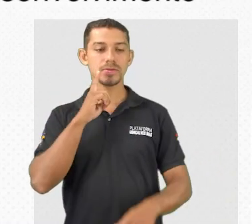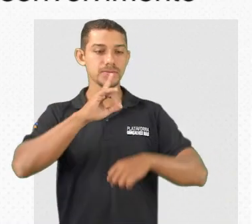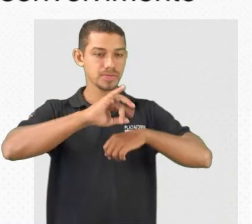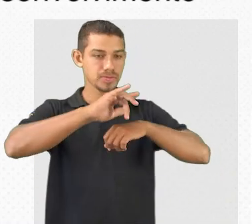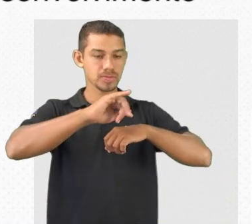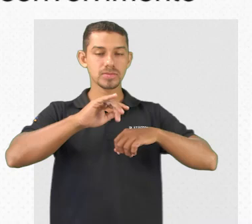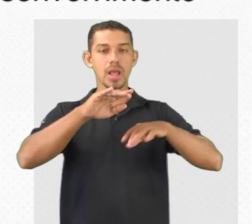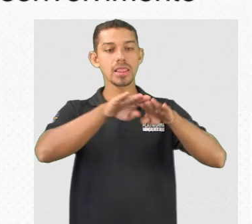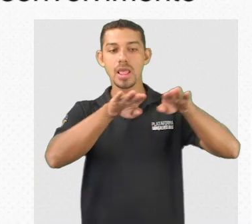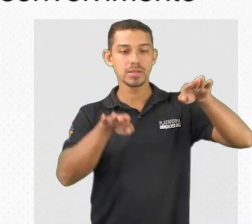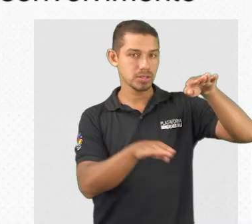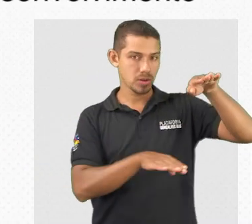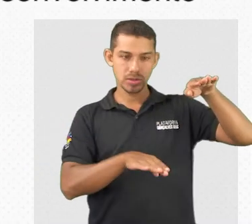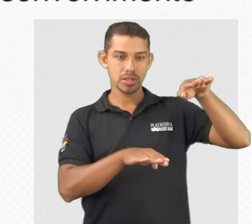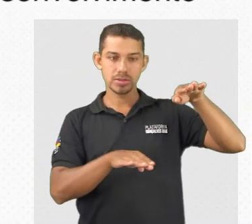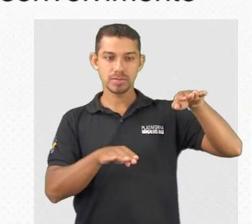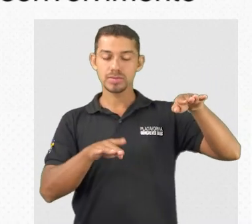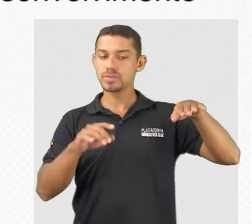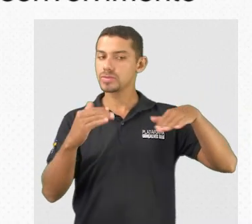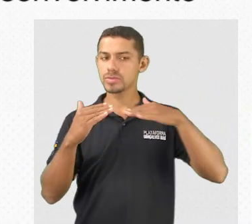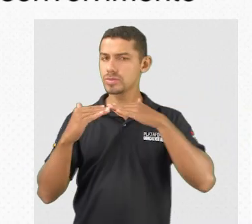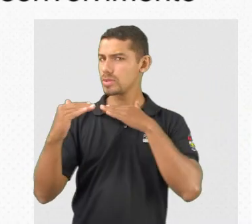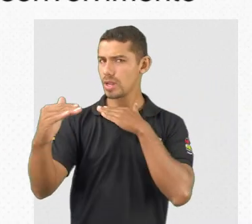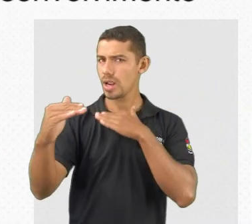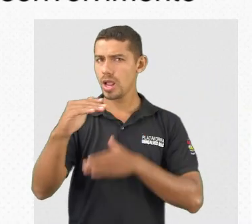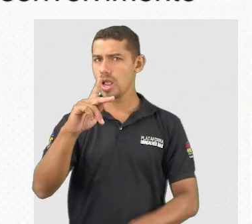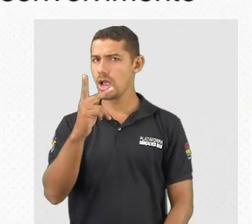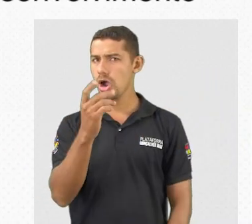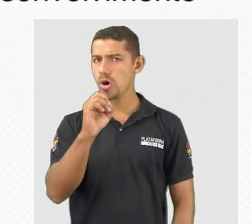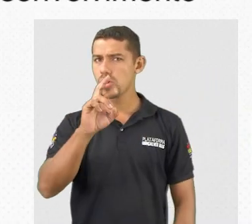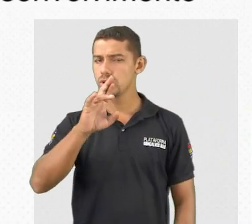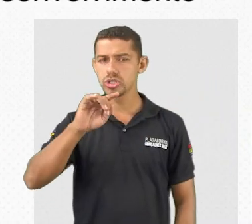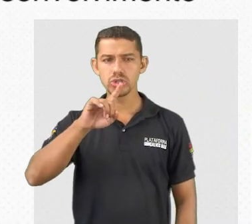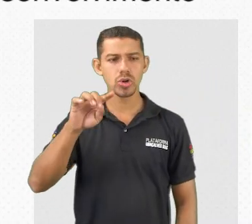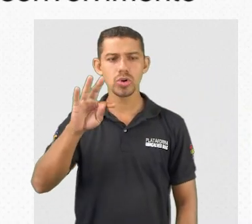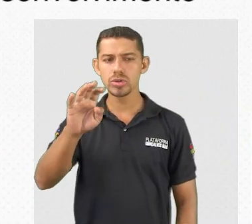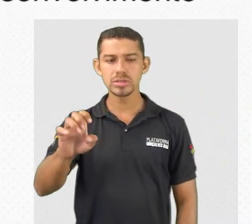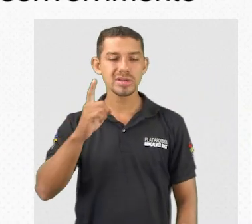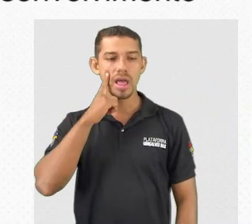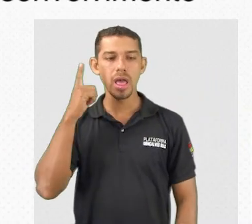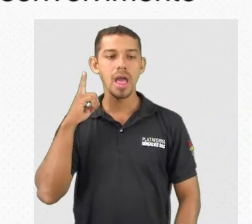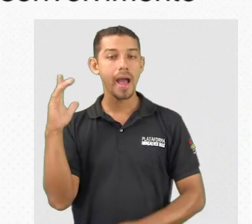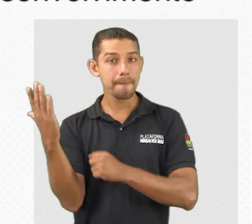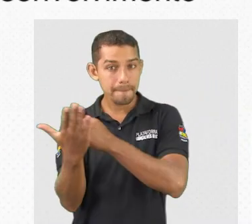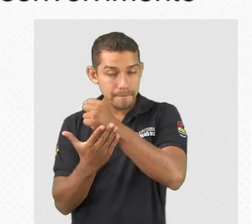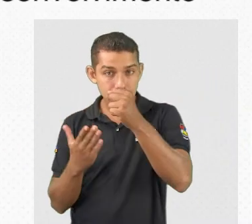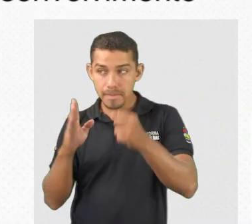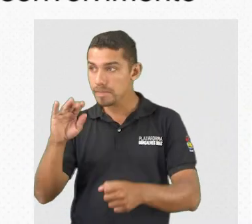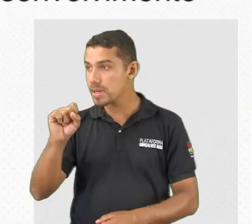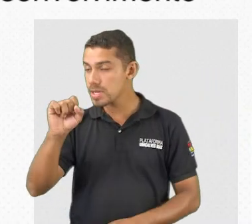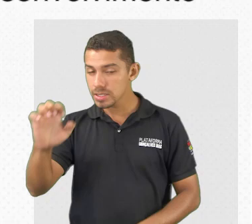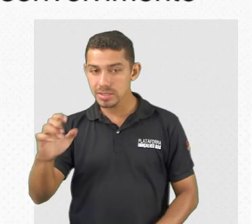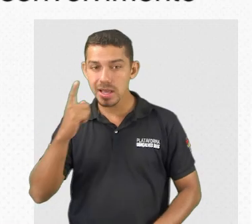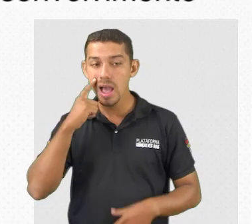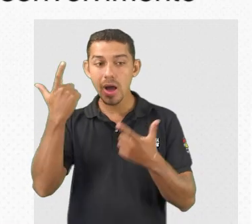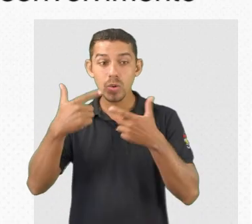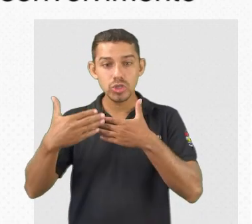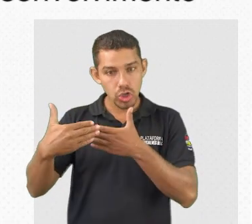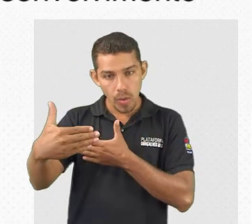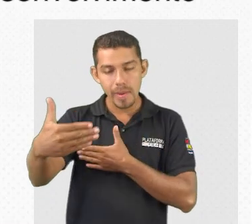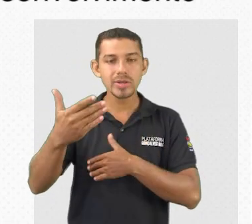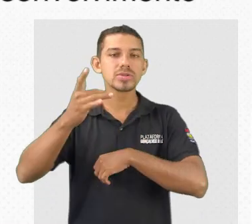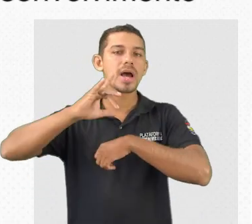capitalismo é a desigualdade. Não é nem o horizonte pretendido que o capitalismo pretende, é a base por onde começa